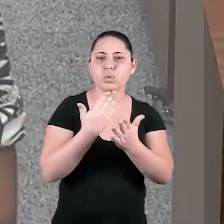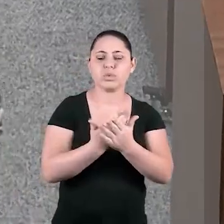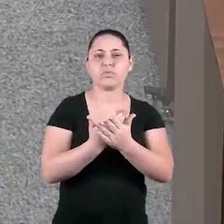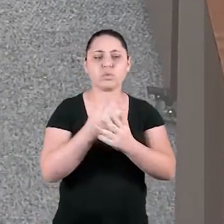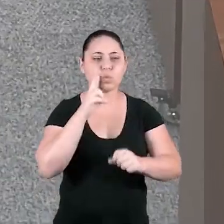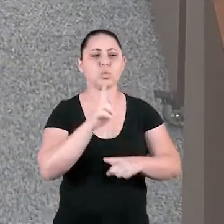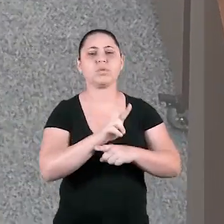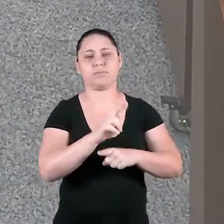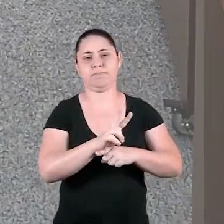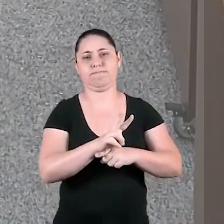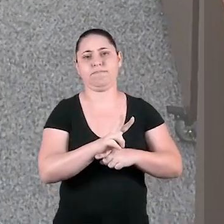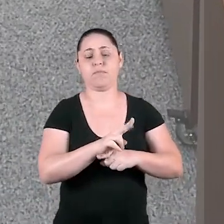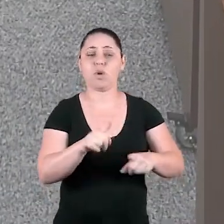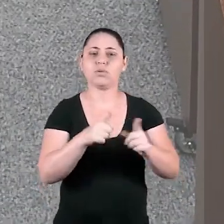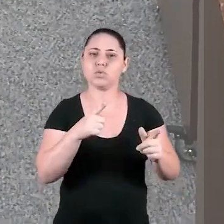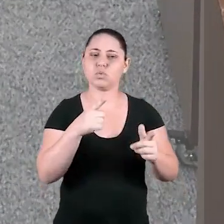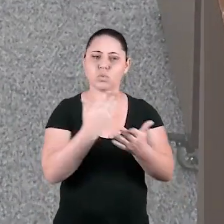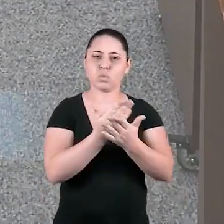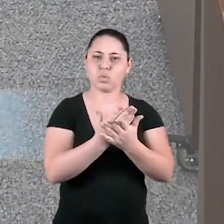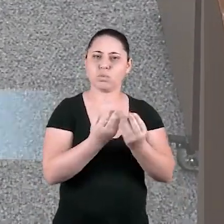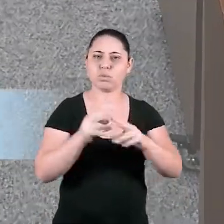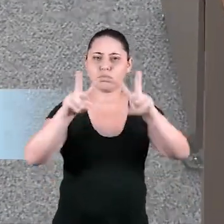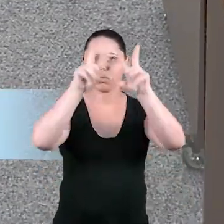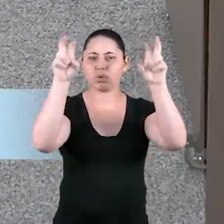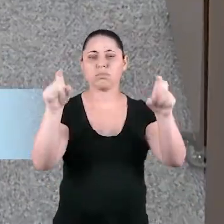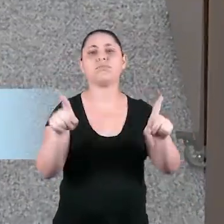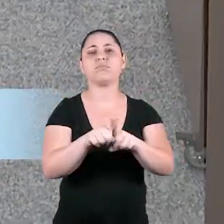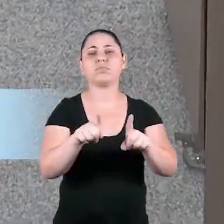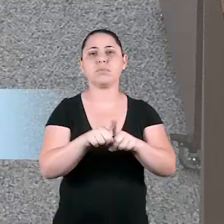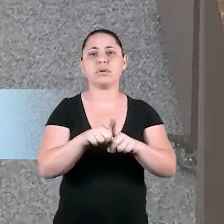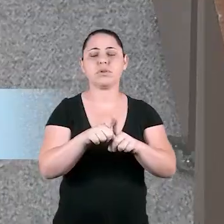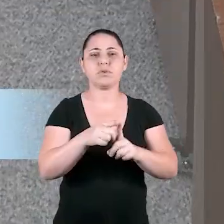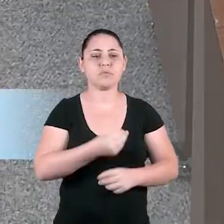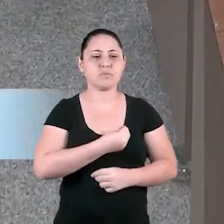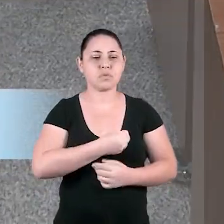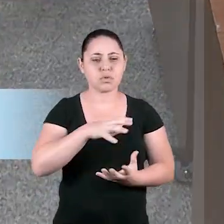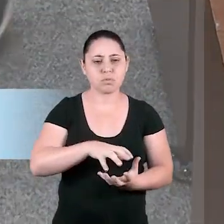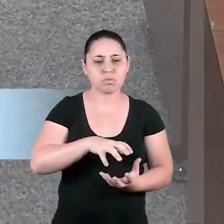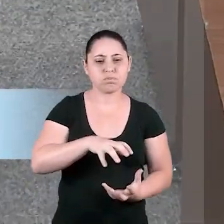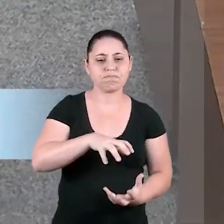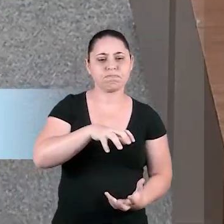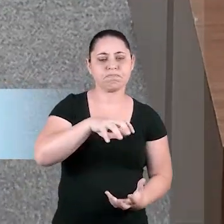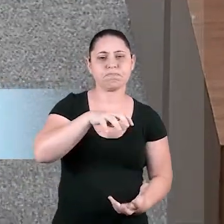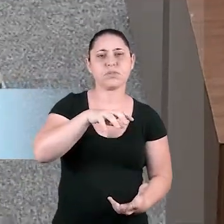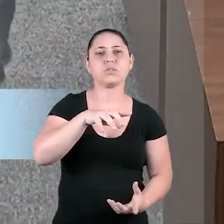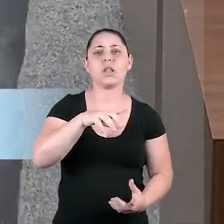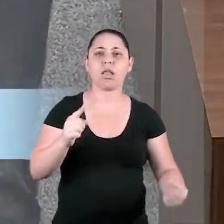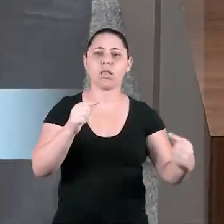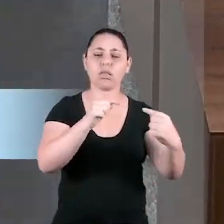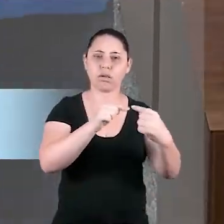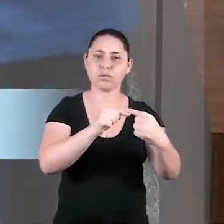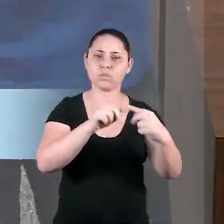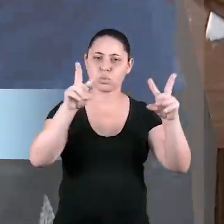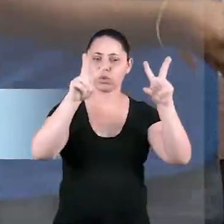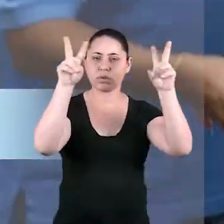Cuidados Paliativos, mas eu estudo muito os dois temas e a parte do envelhecimento também, que tem toda uma ligação com o